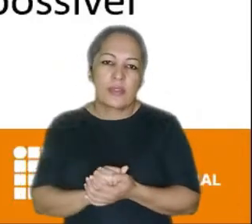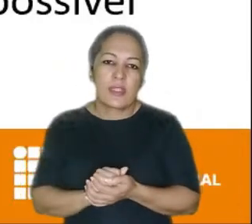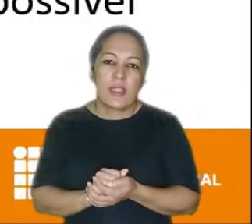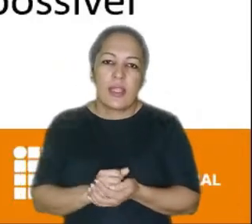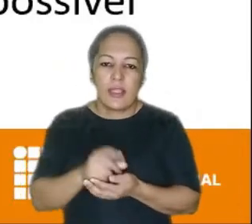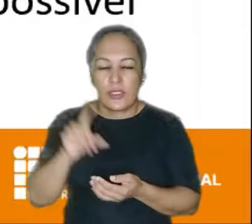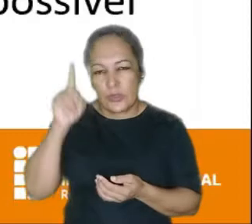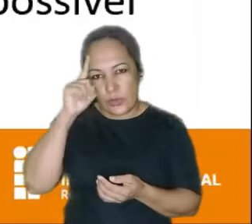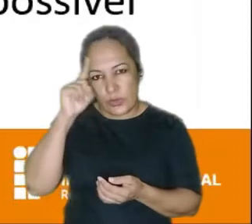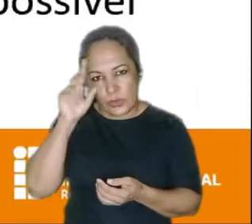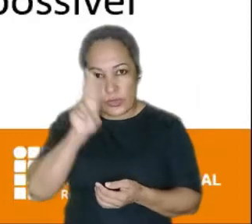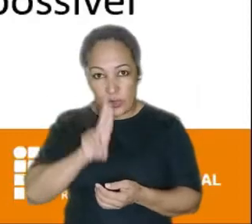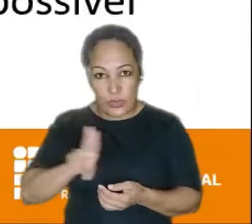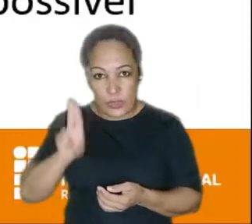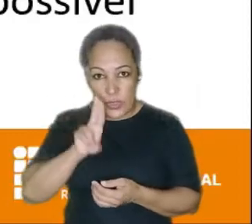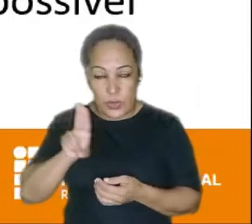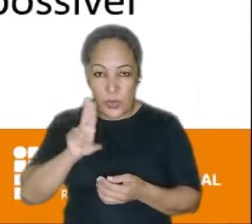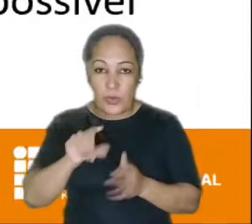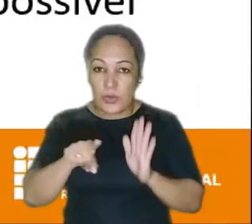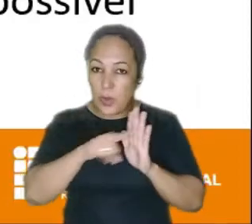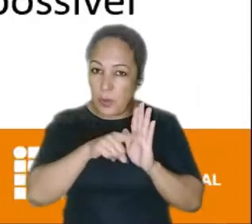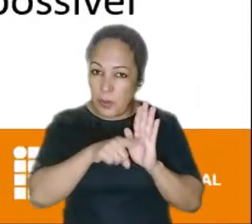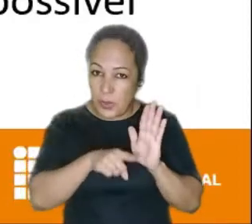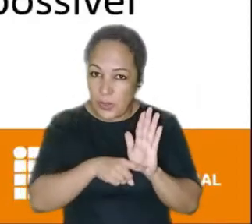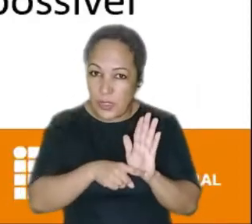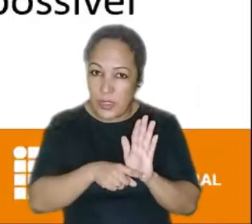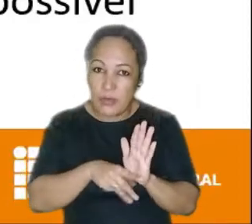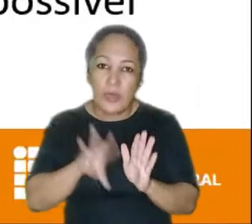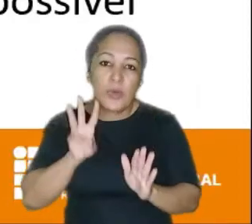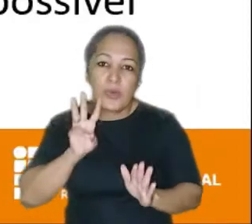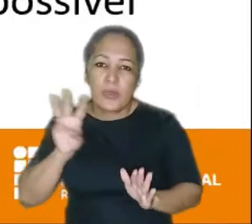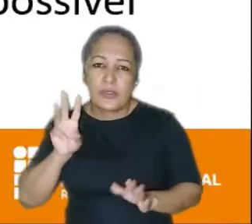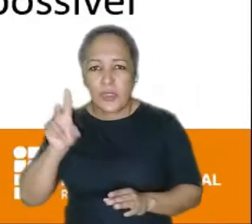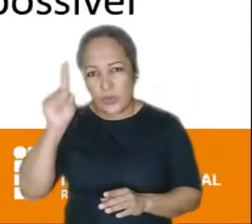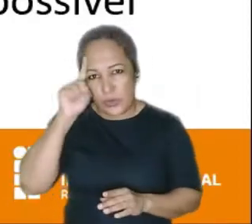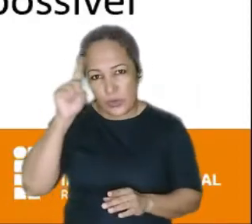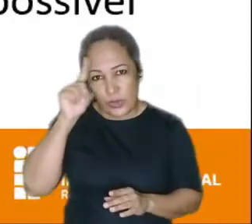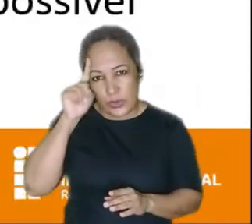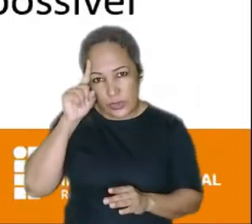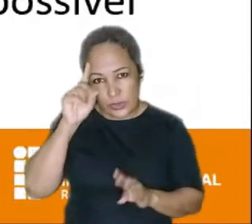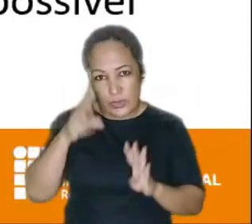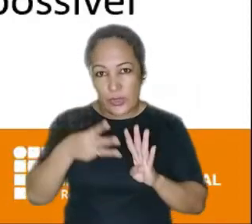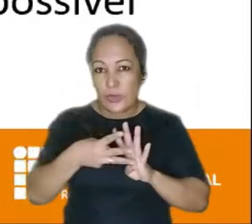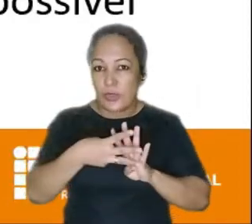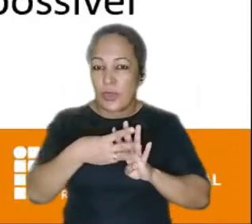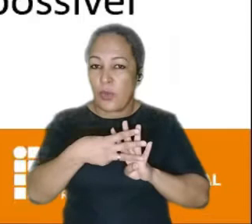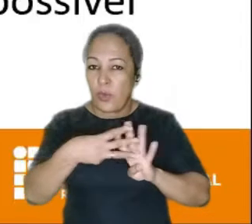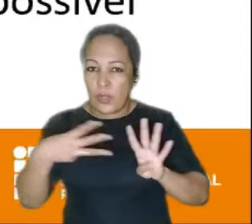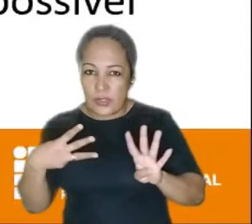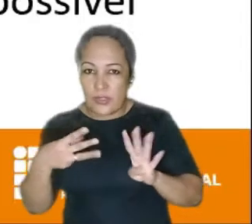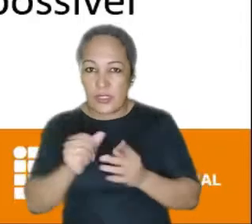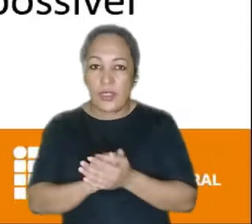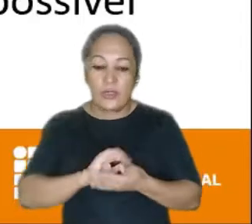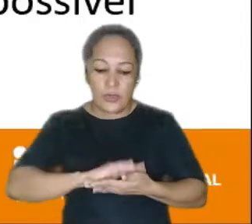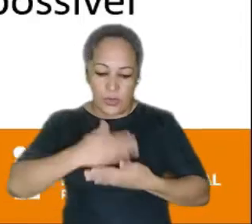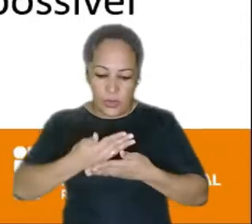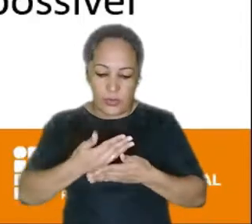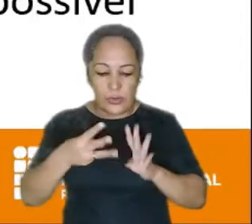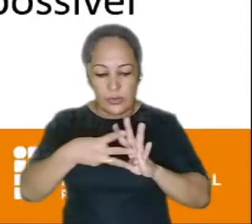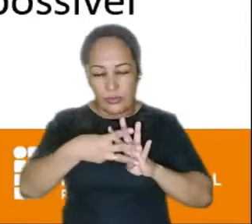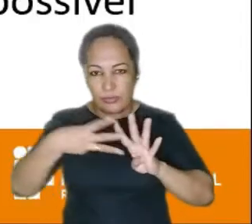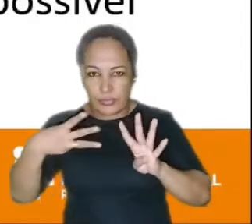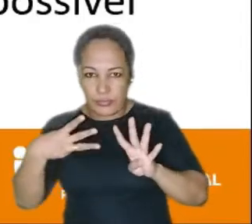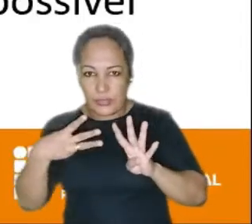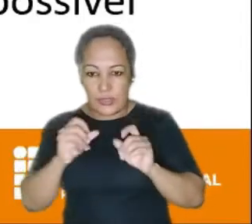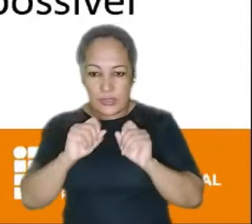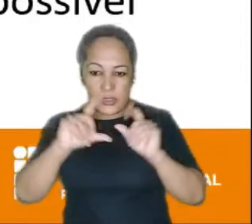um programa, você usa muito o Excel. Todo dia que você abre o computador, você usa Excel. Então, geralmente o computador já deixa em cache os arquivos do Excel para que quando você precise,